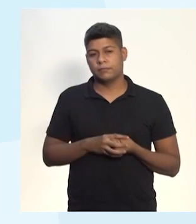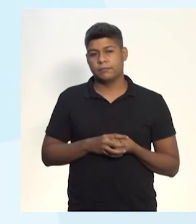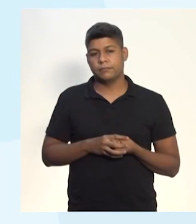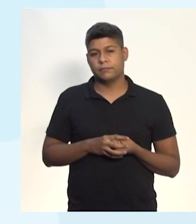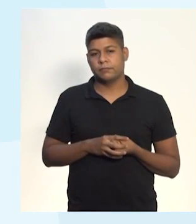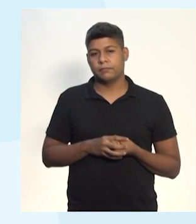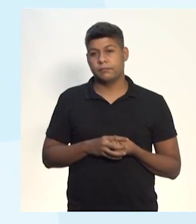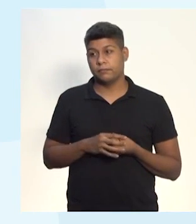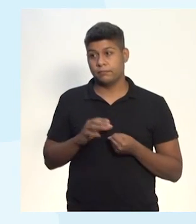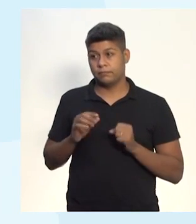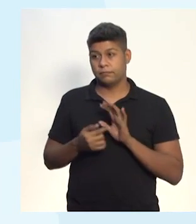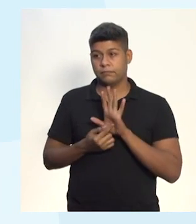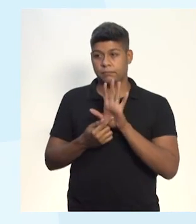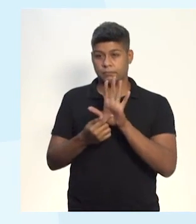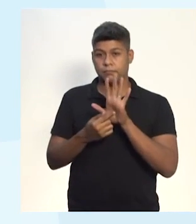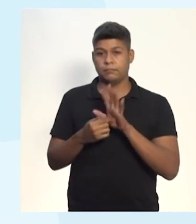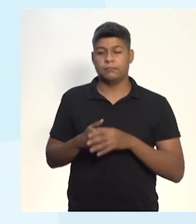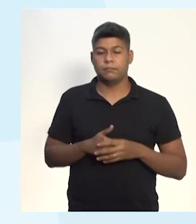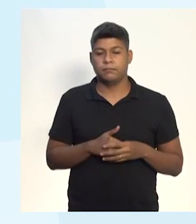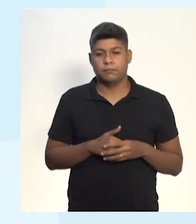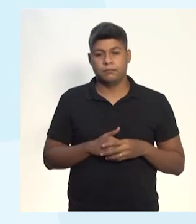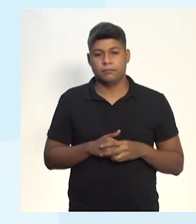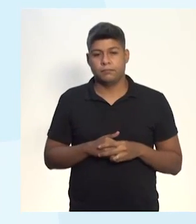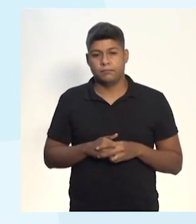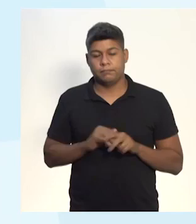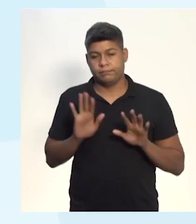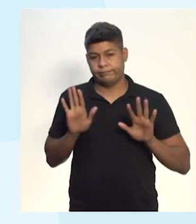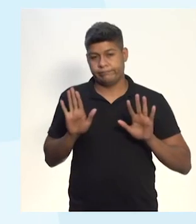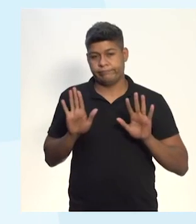Opa, vamos pôr na tela aí, pessoal.